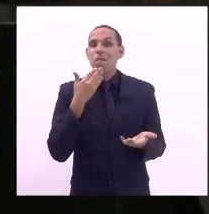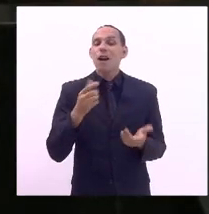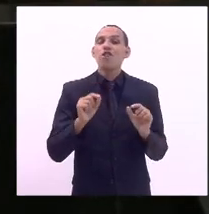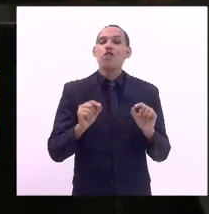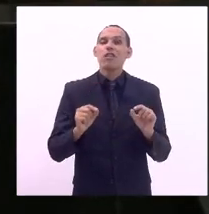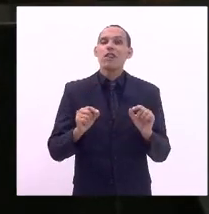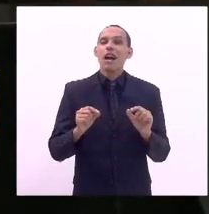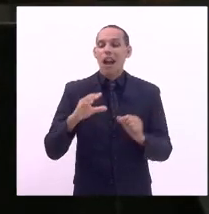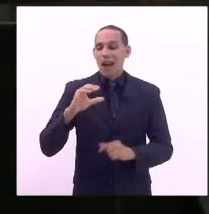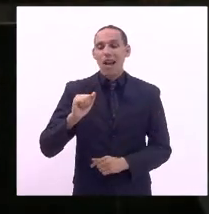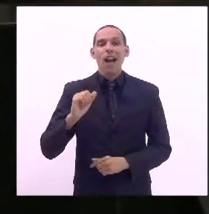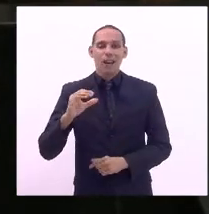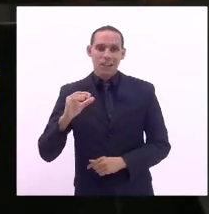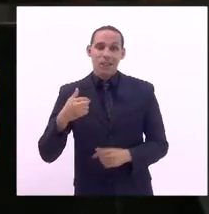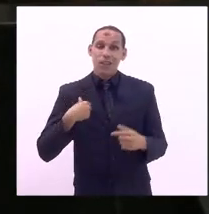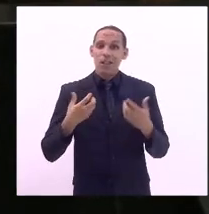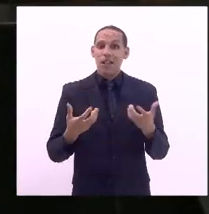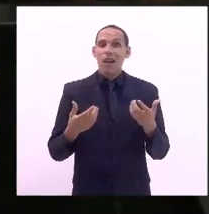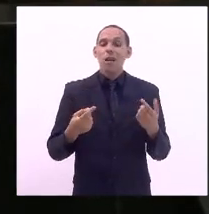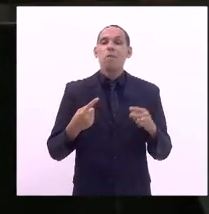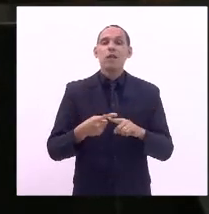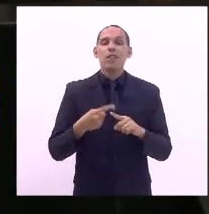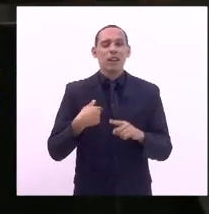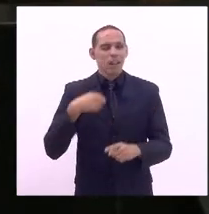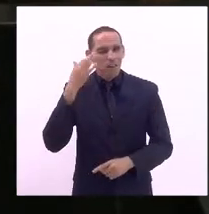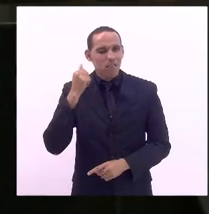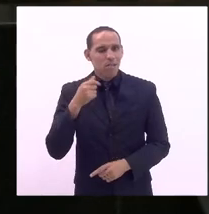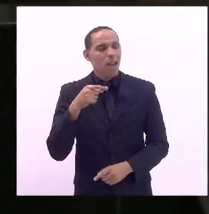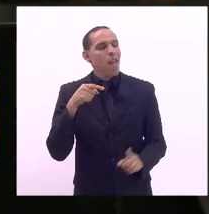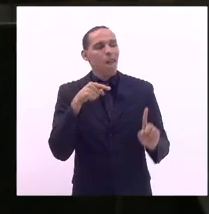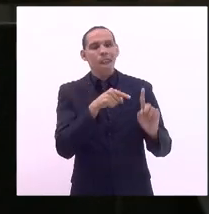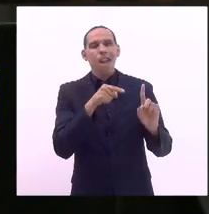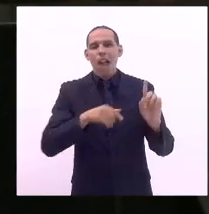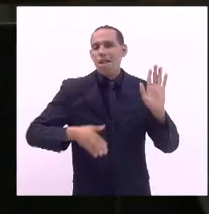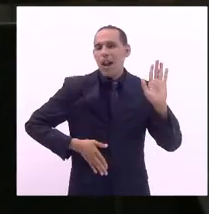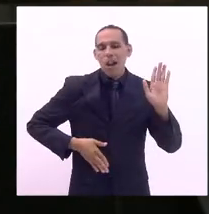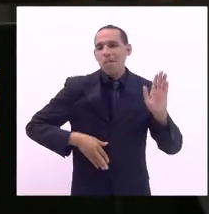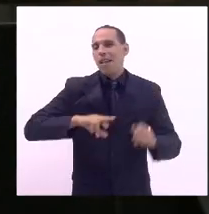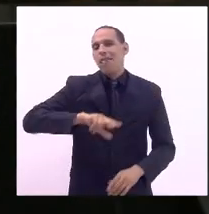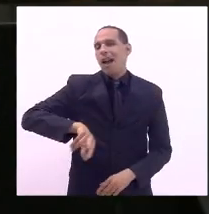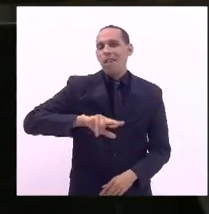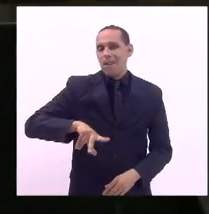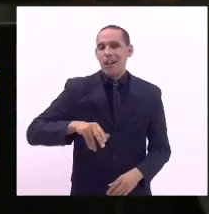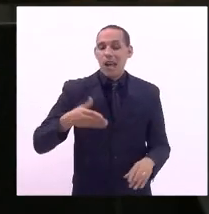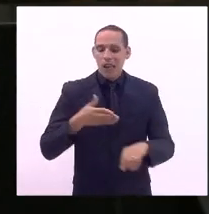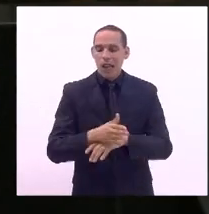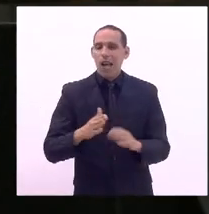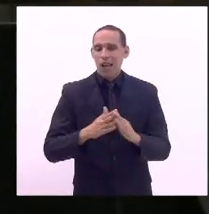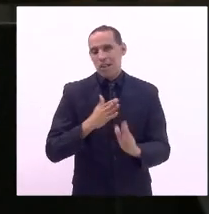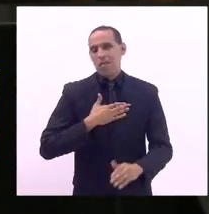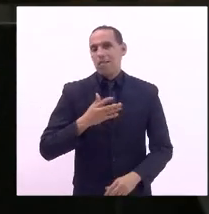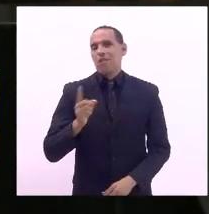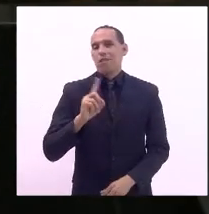de CAC, porque dessa forma eu sei que não é vagabundo que estará entrando dentro da minha casa.